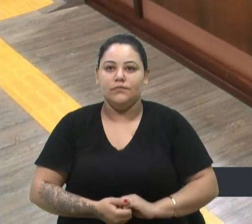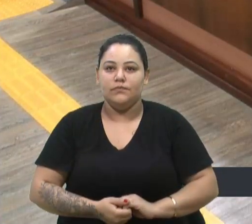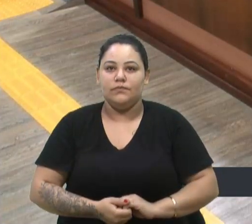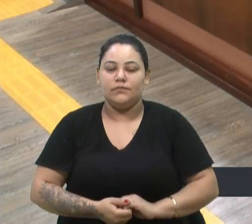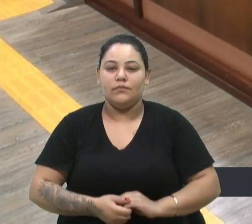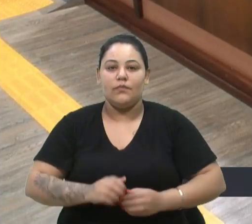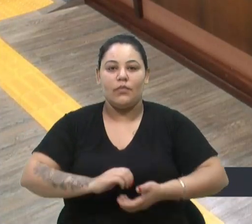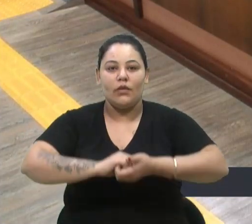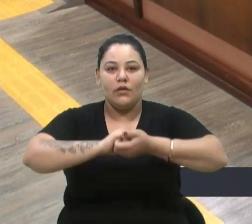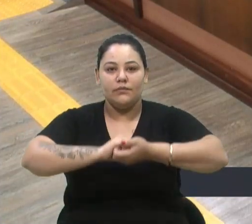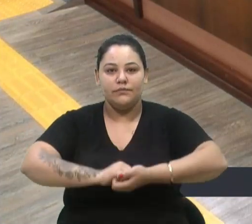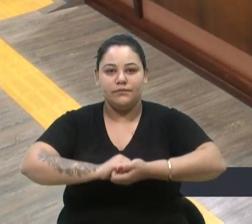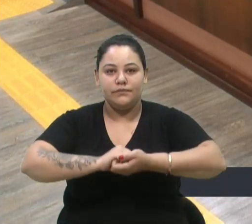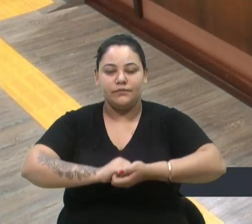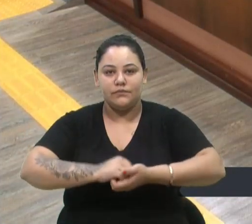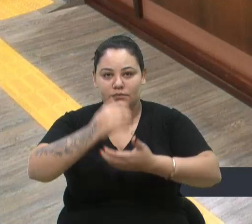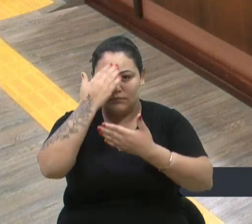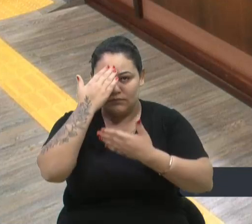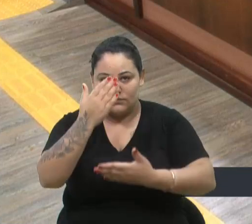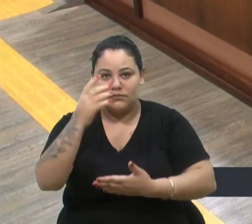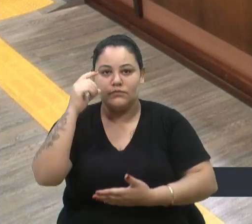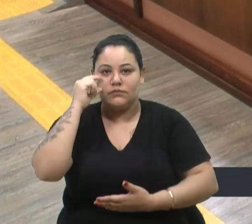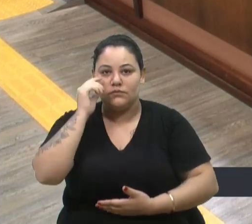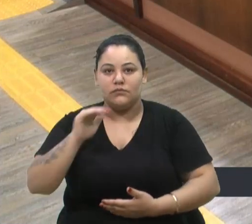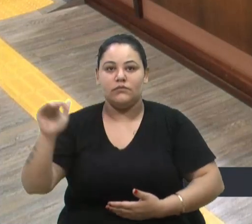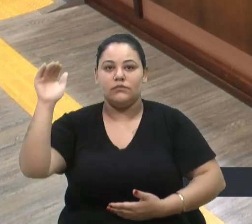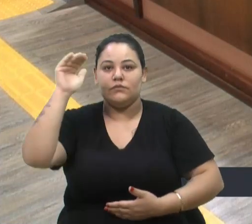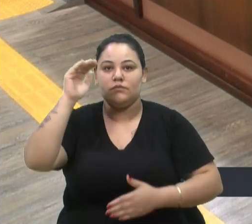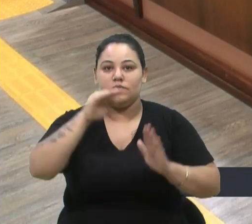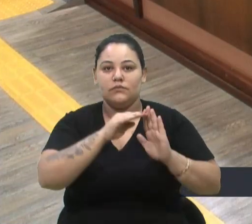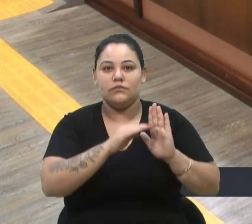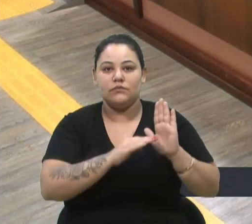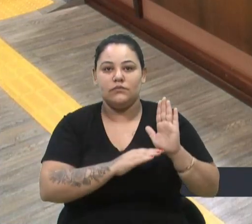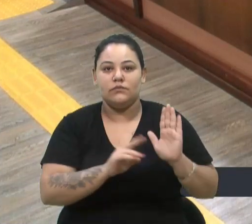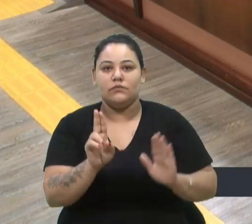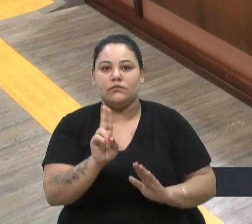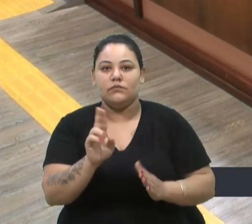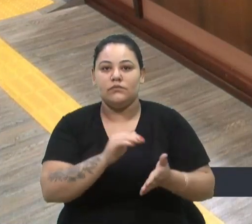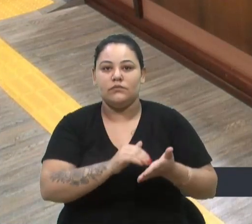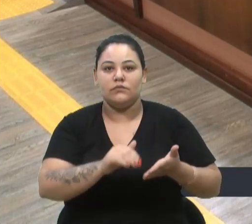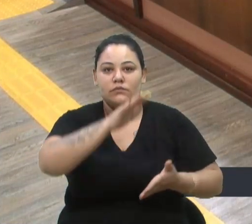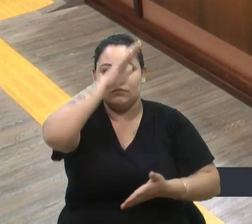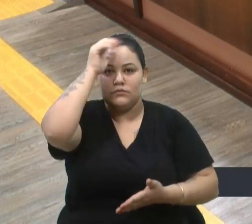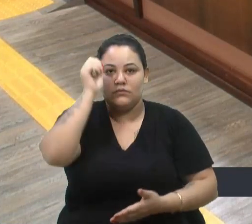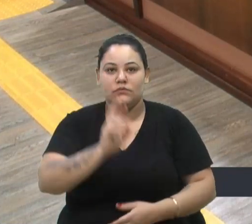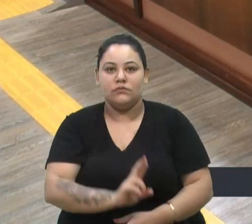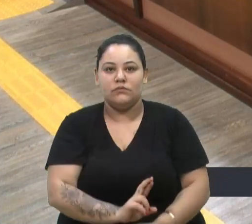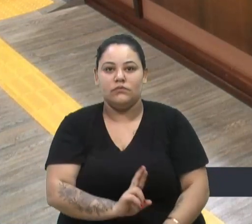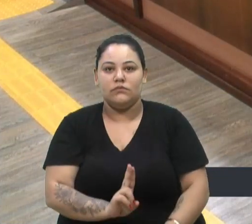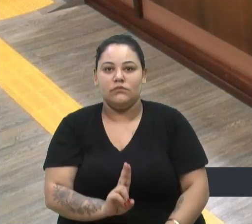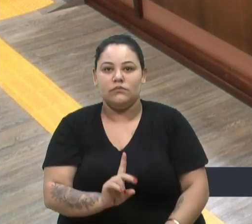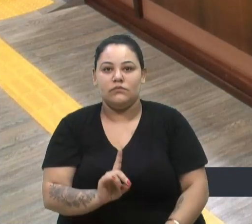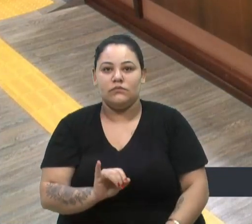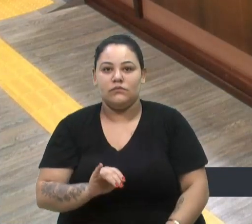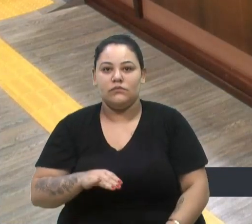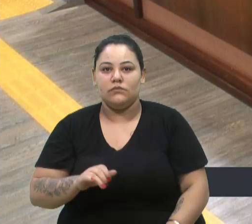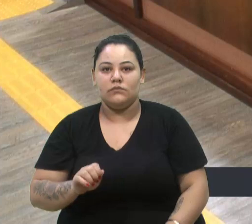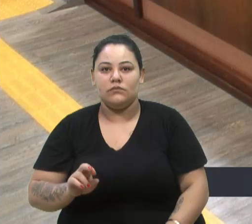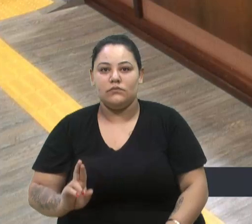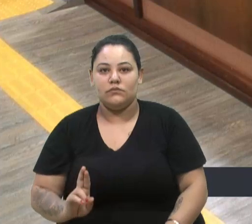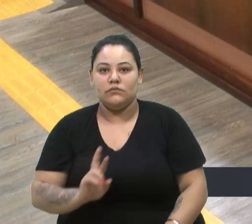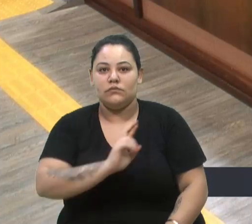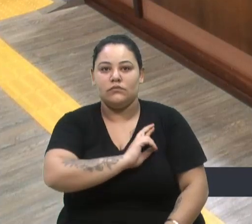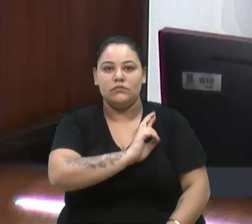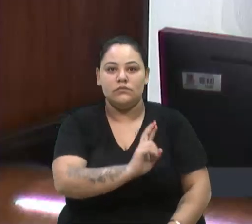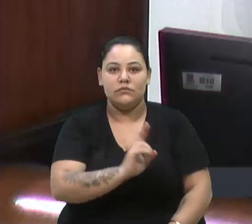saudamos e agradecemos a presença das seguintes autoridades secretário Municipal da Agricultura Rudimar Menegotto representando